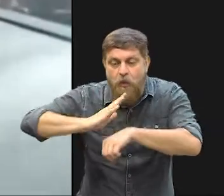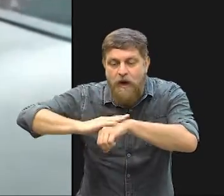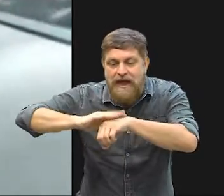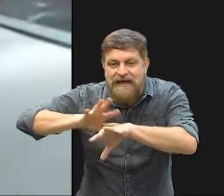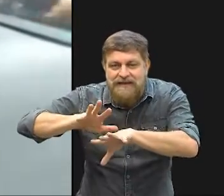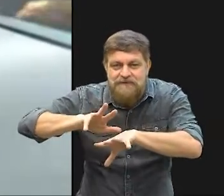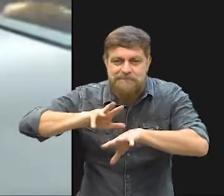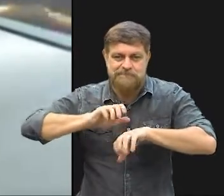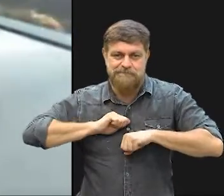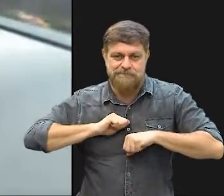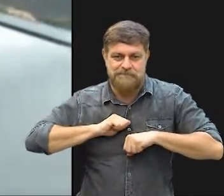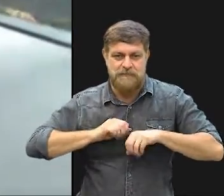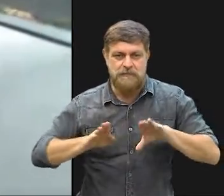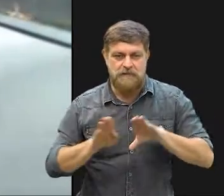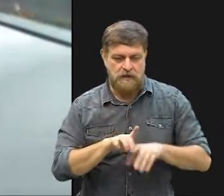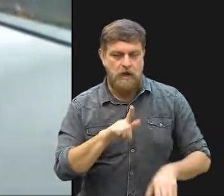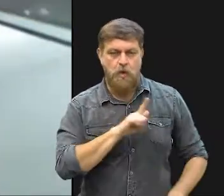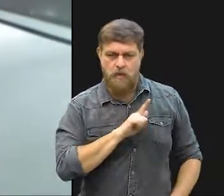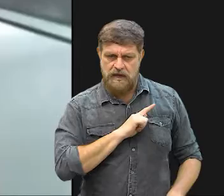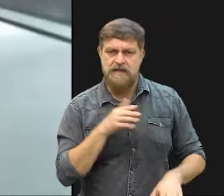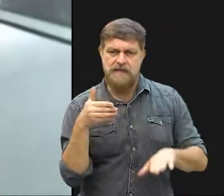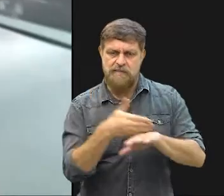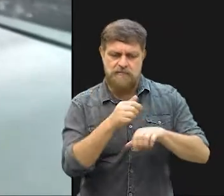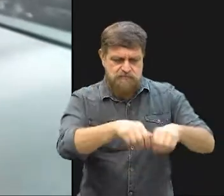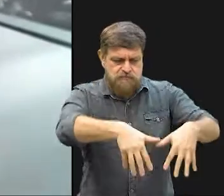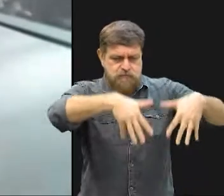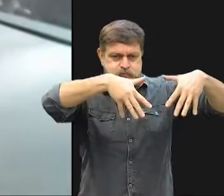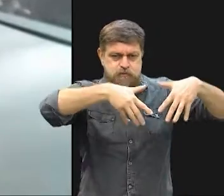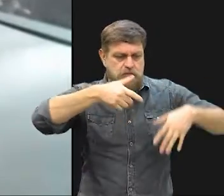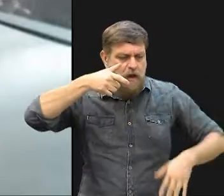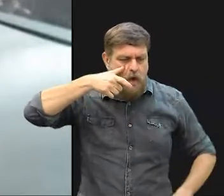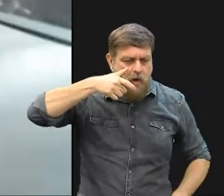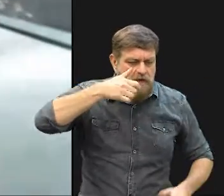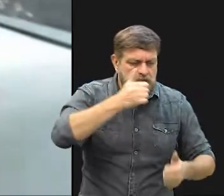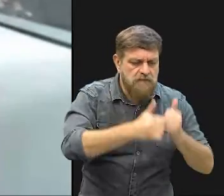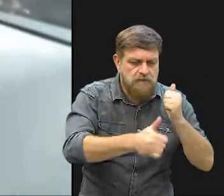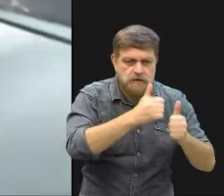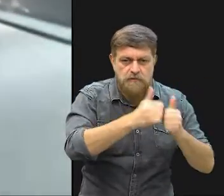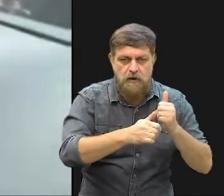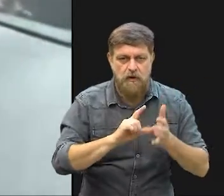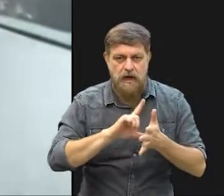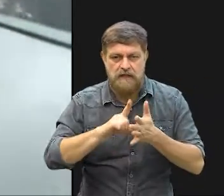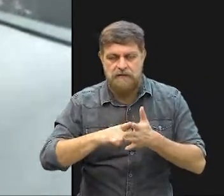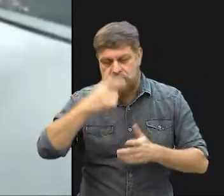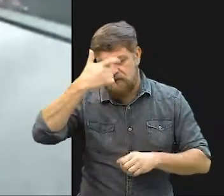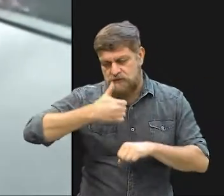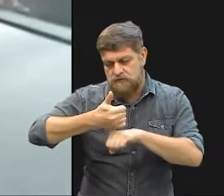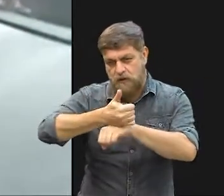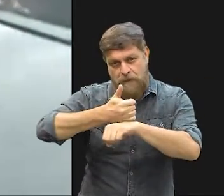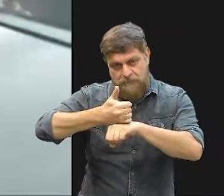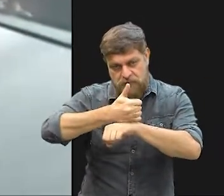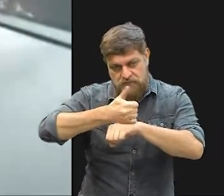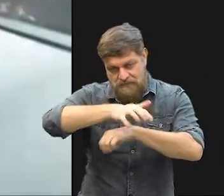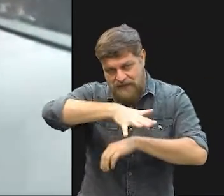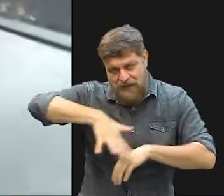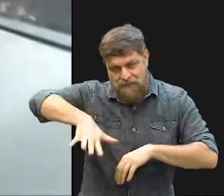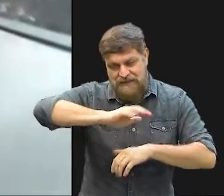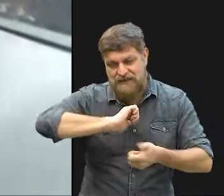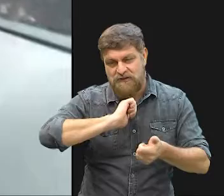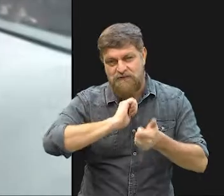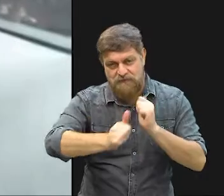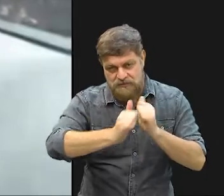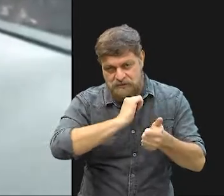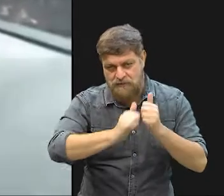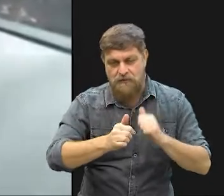né? Mas também vou muito ao campo do Guarani, assisto jogos. Depois que a gente acaba se tornando profissional do esporte, do